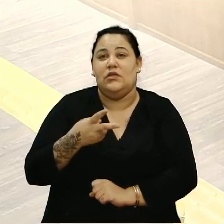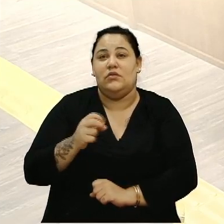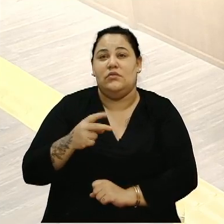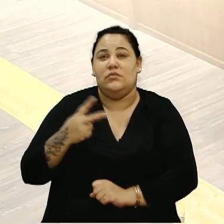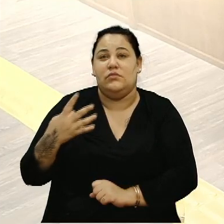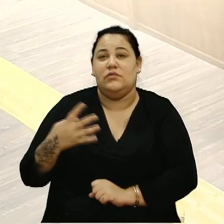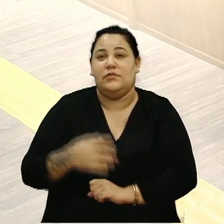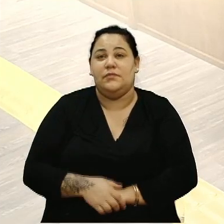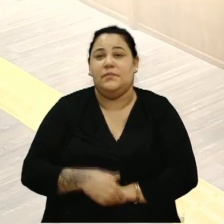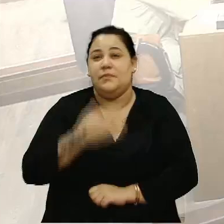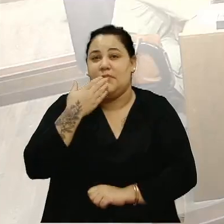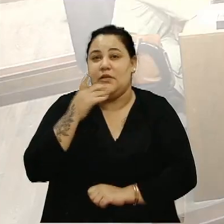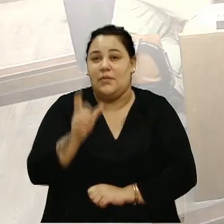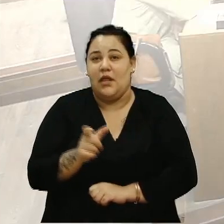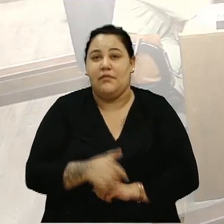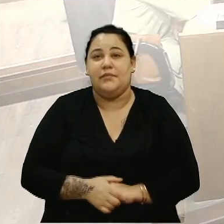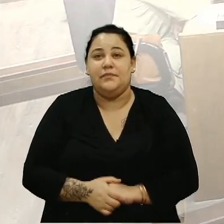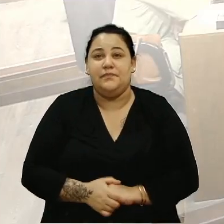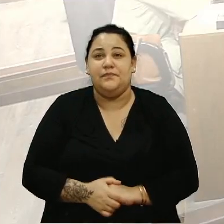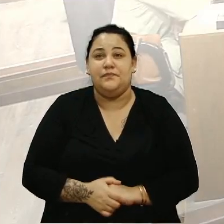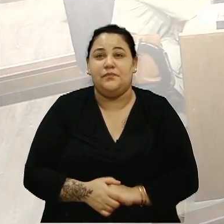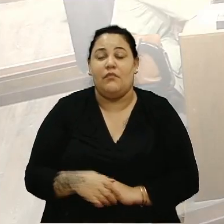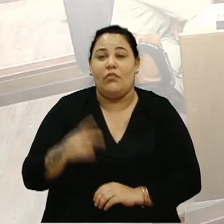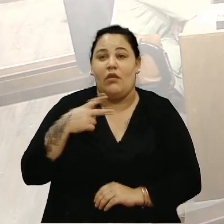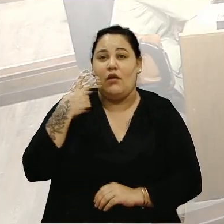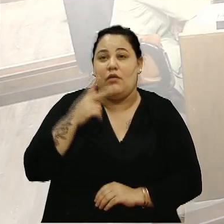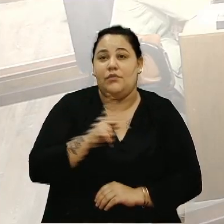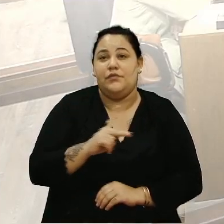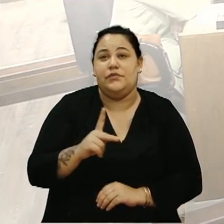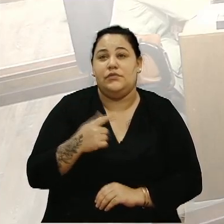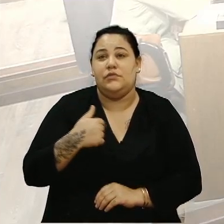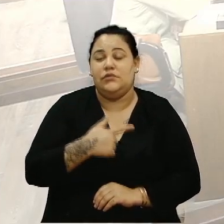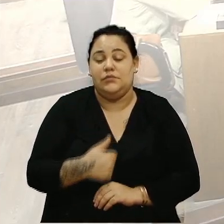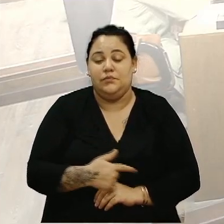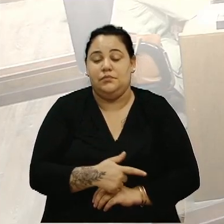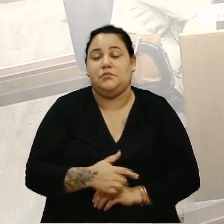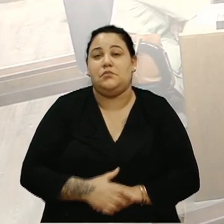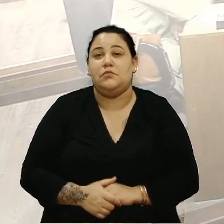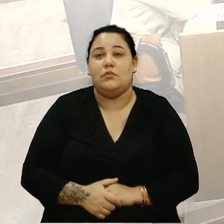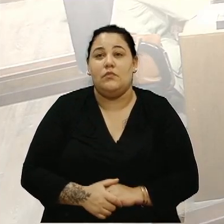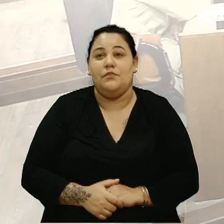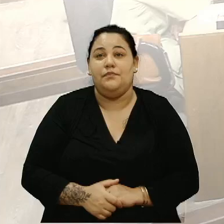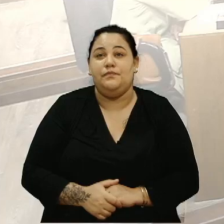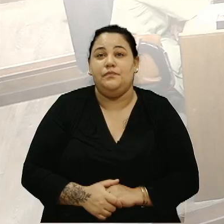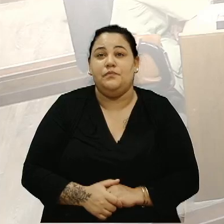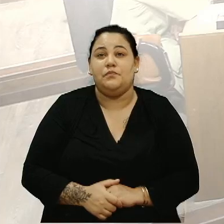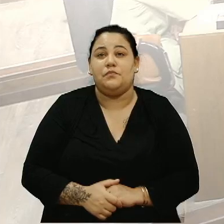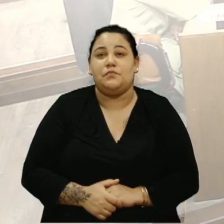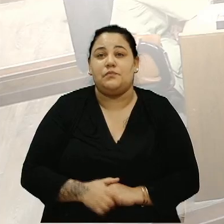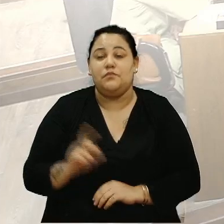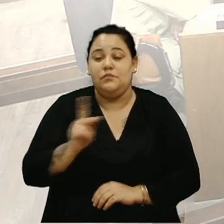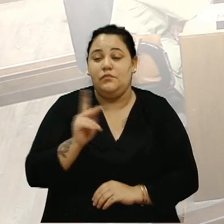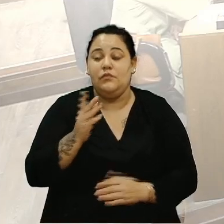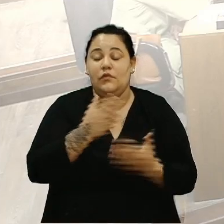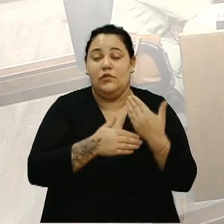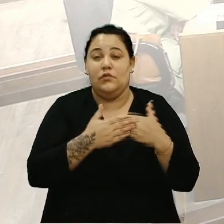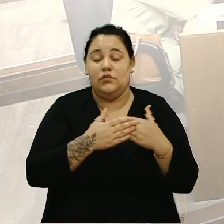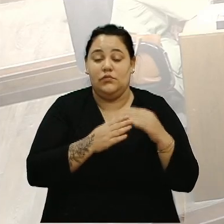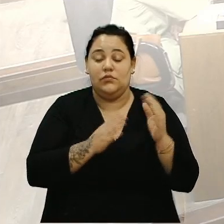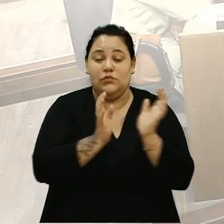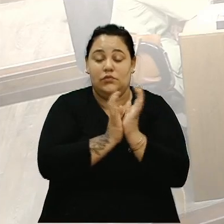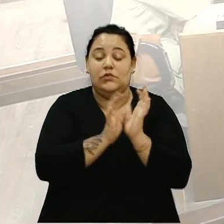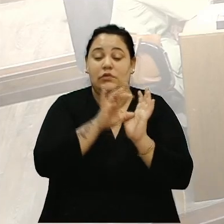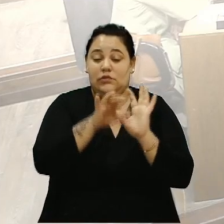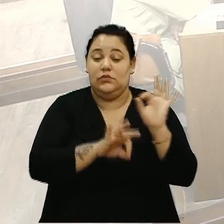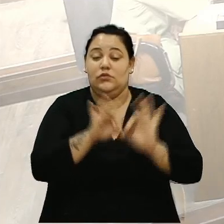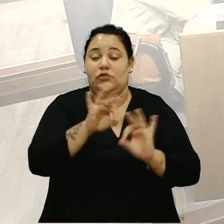SB-1/2024. Peço a palavra, senhor. Com a palavra, vereador professor Zanquim. Senhora presidente, caros colegas, esse projeto visa